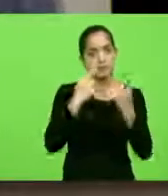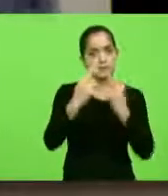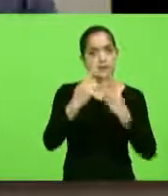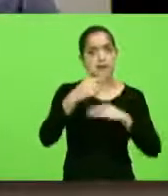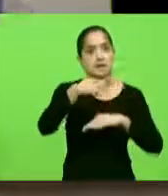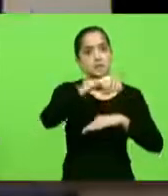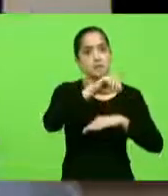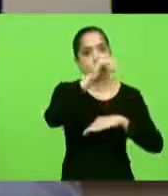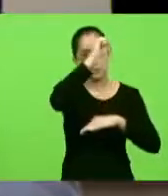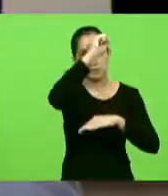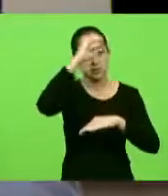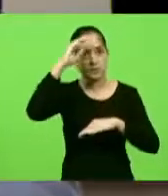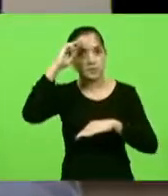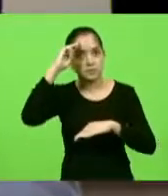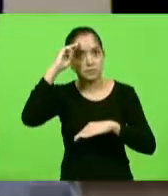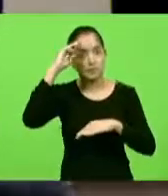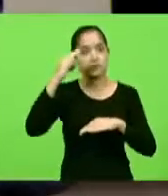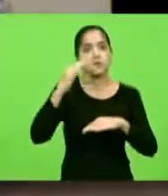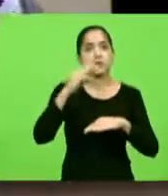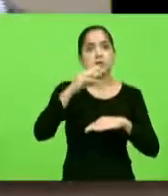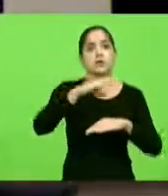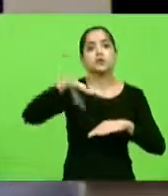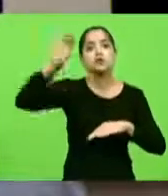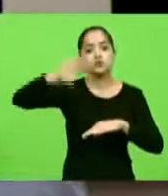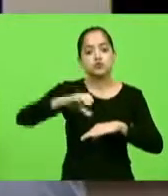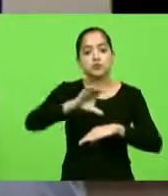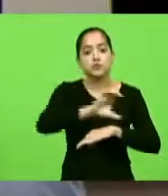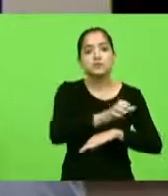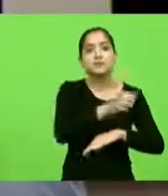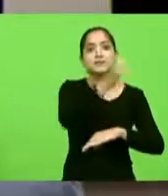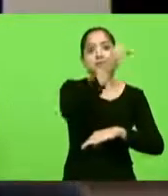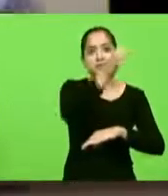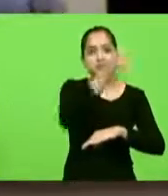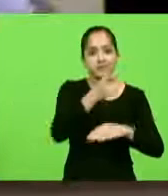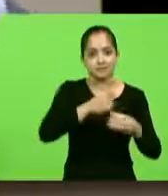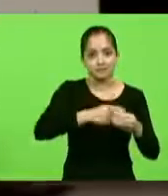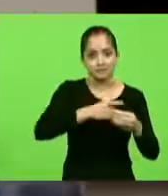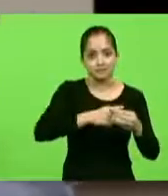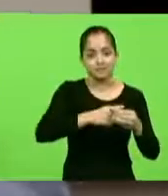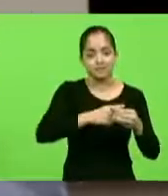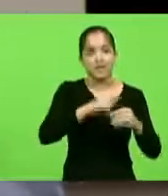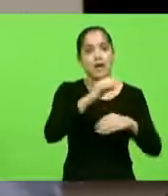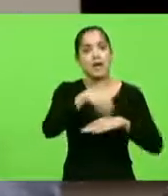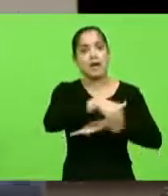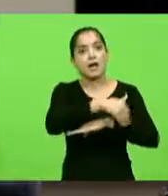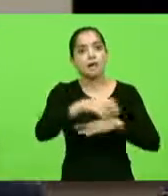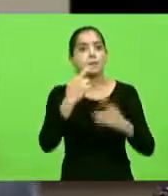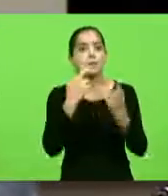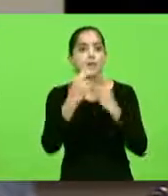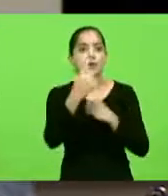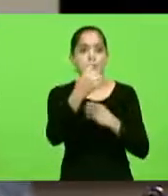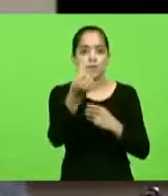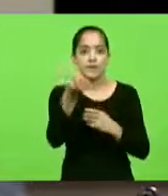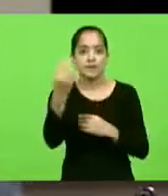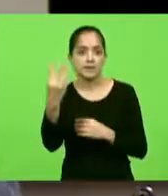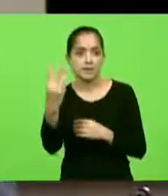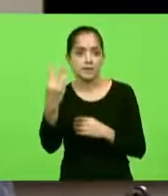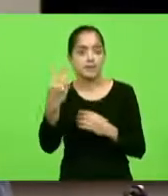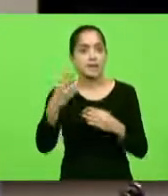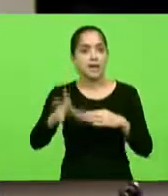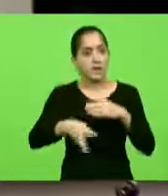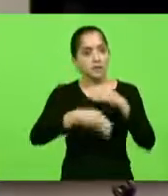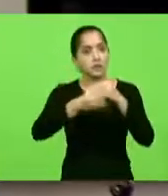do Oeste e Dionísio Cerqueira, a BR-163. Aí depois veio mais uma